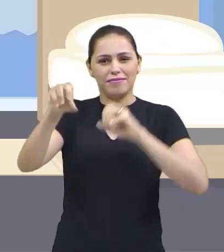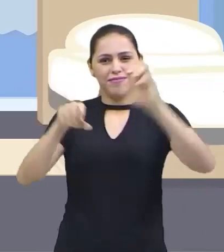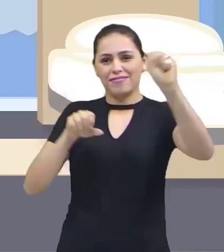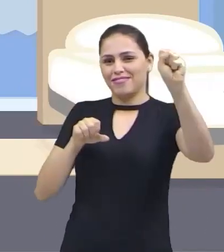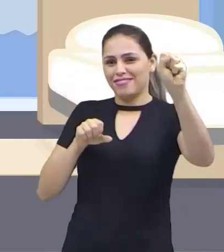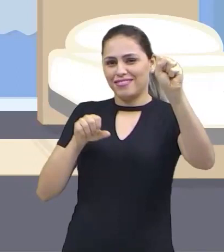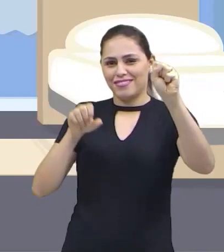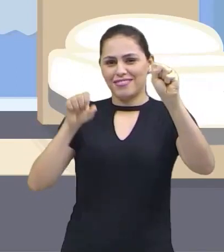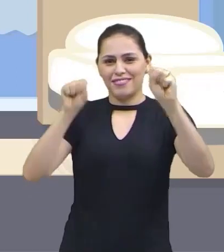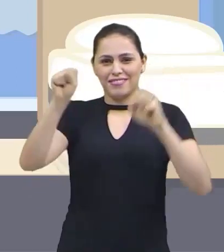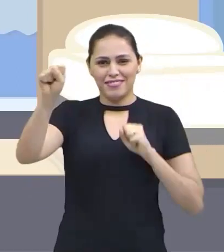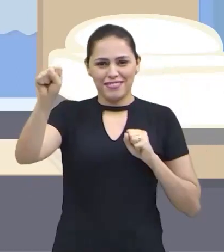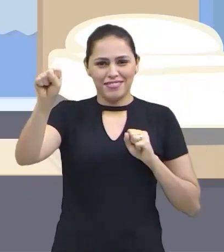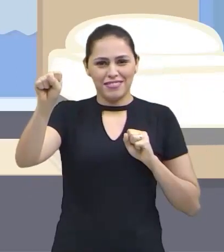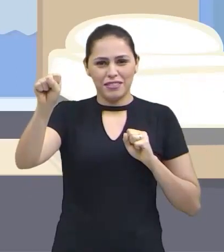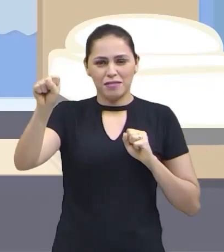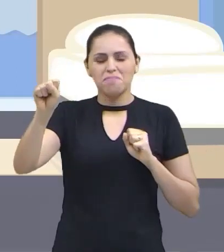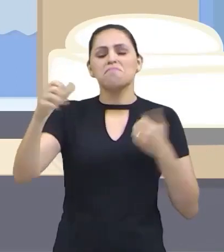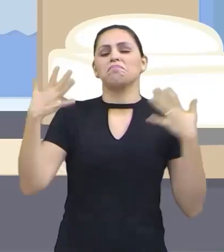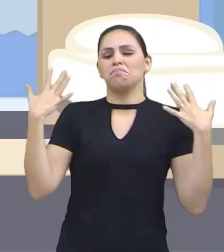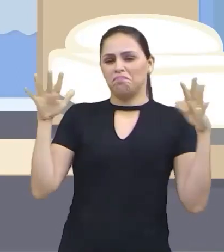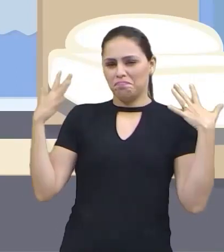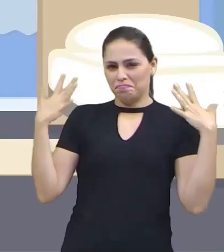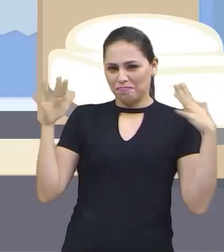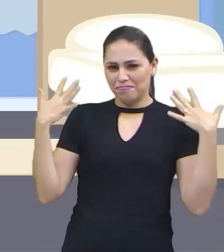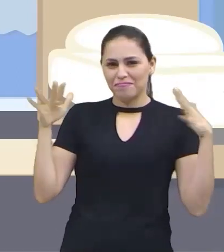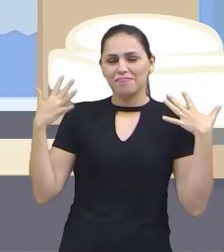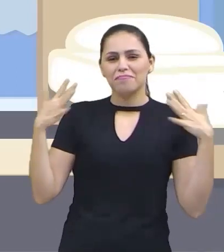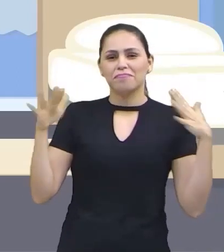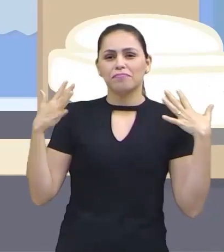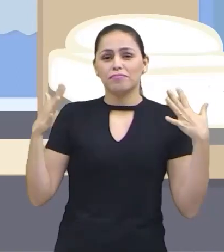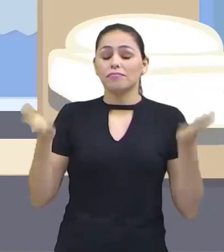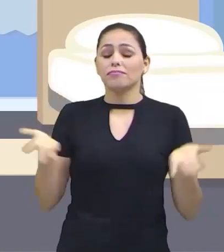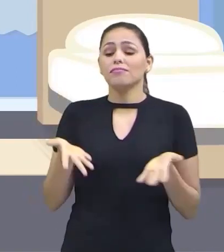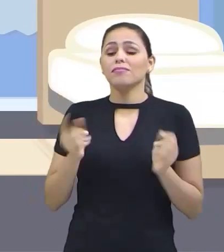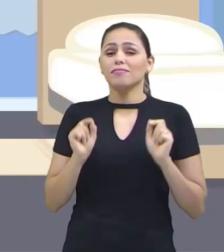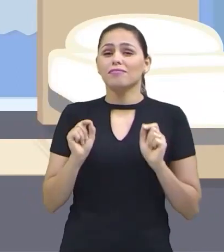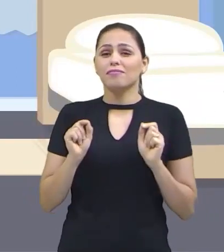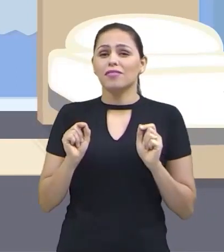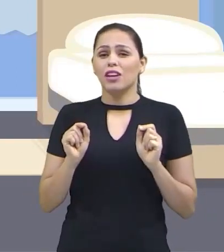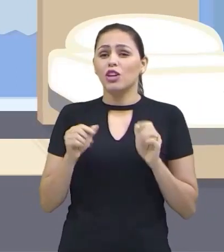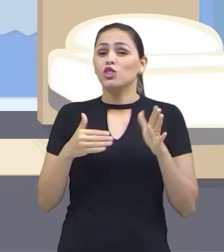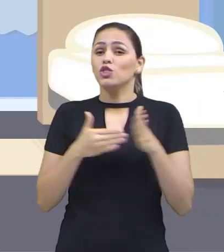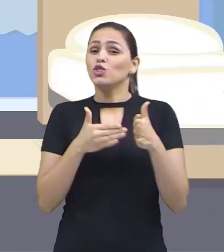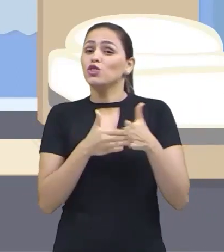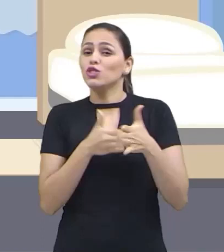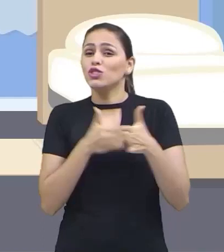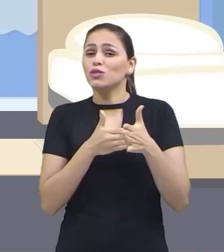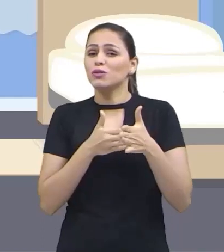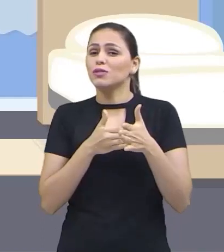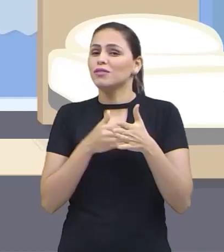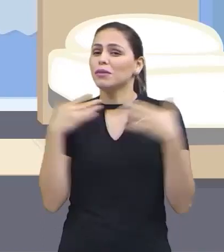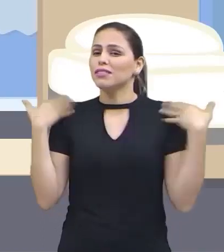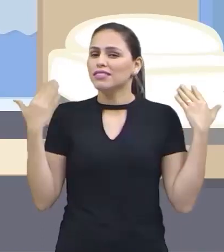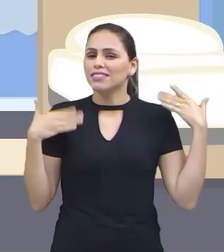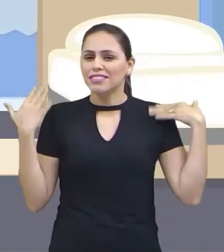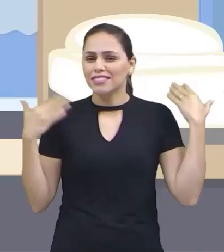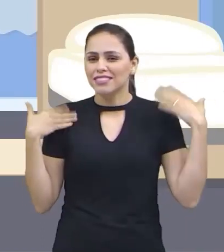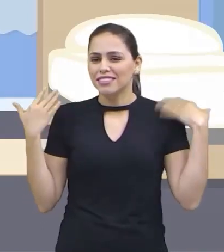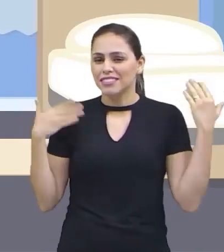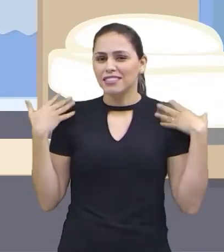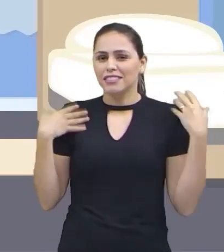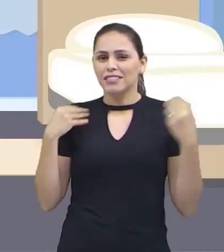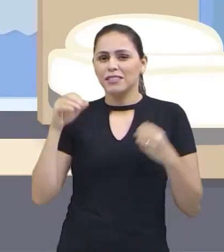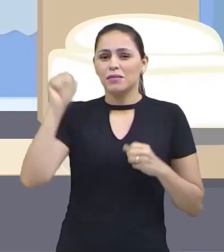mão, pegou com a outra. Muito bom! Agora eu quero ver, hein? A última vez o passeio do Tarzan pra ficar legal. Todo